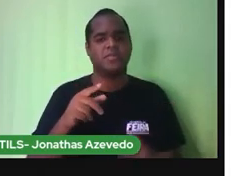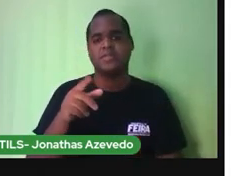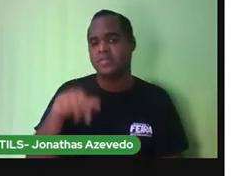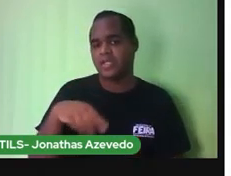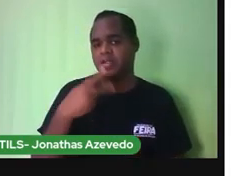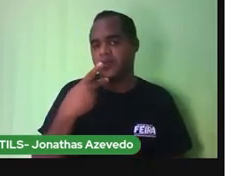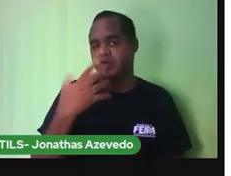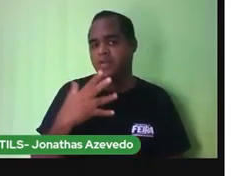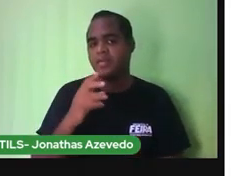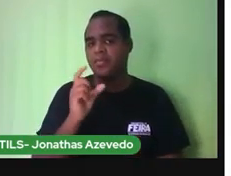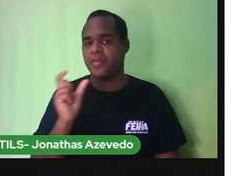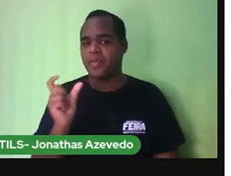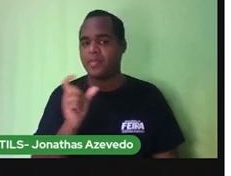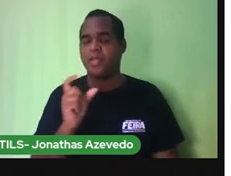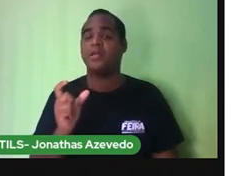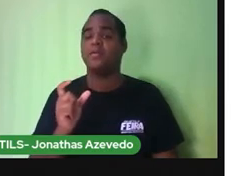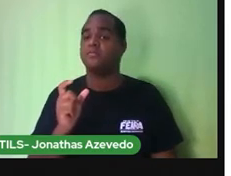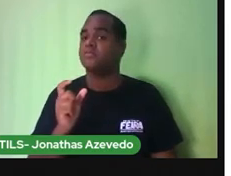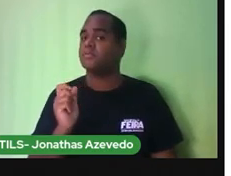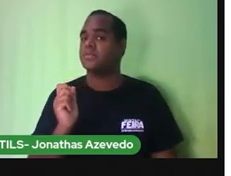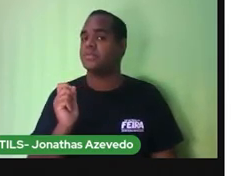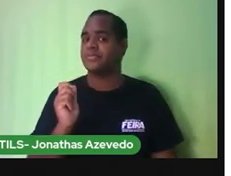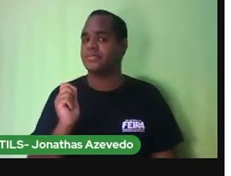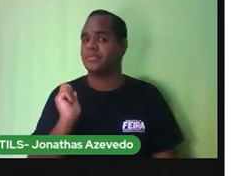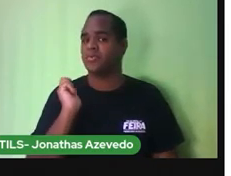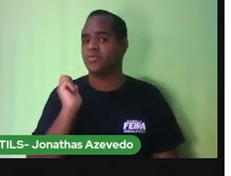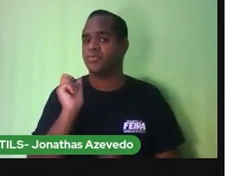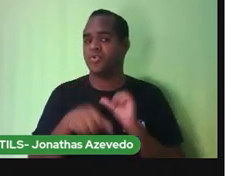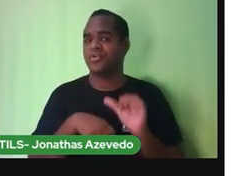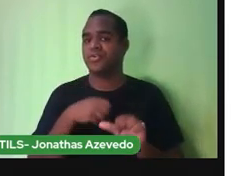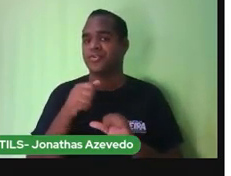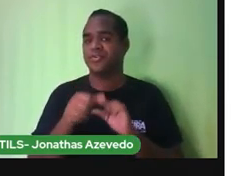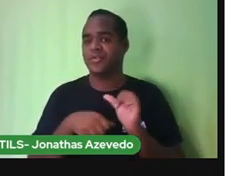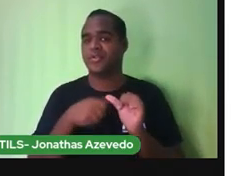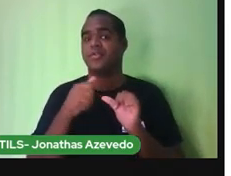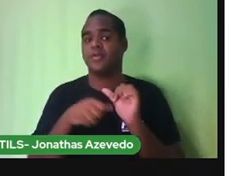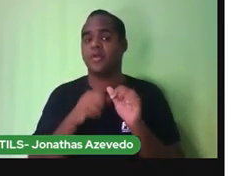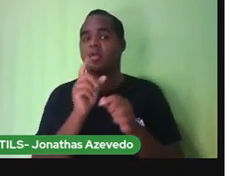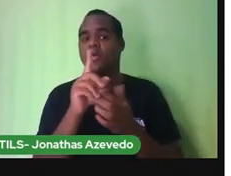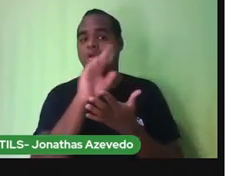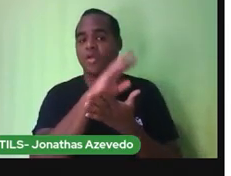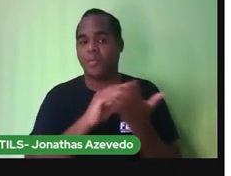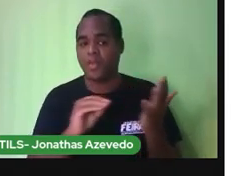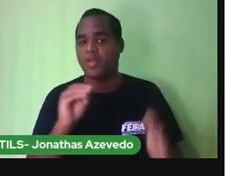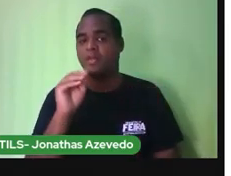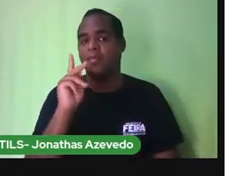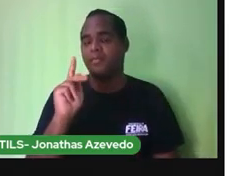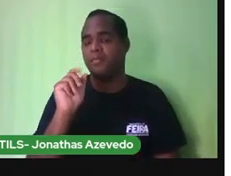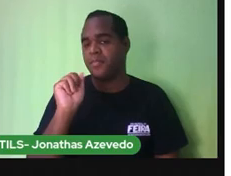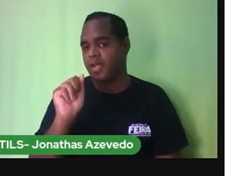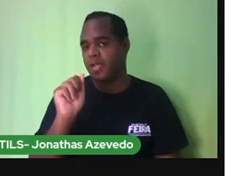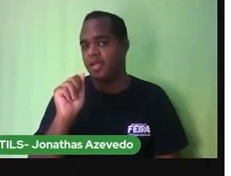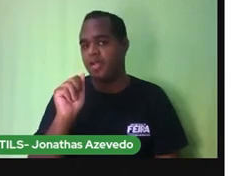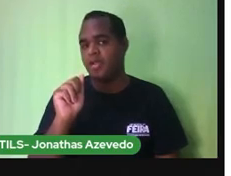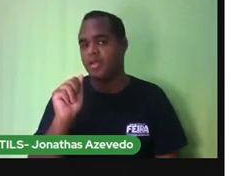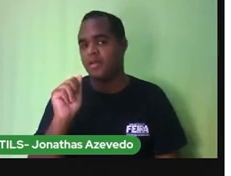E agora você vai copiar aqui ao lado quatro palavras que comecem ponta